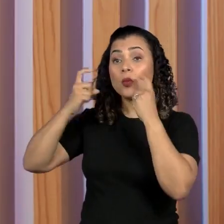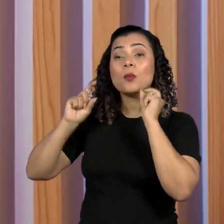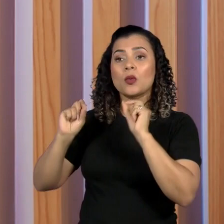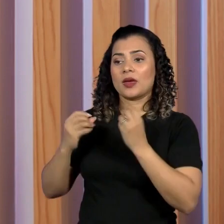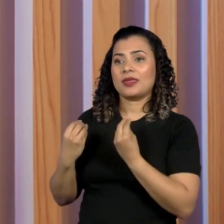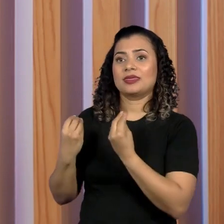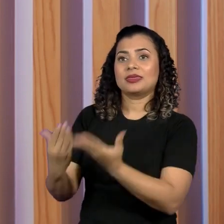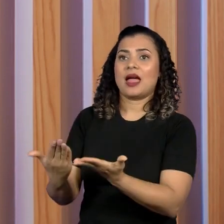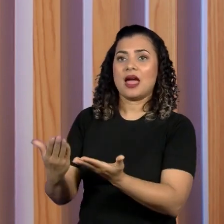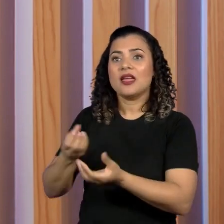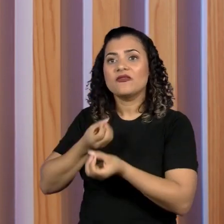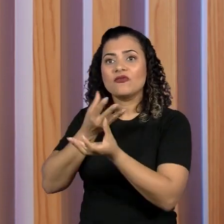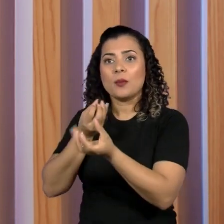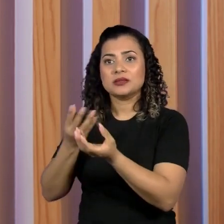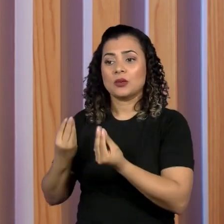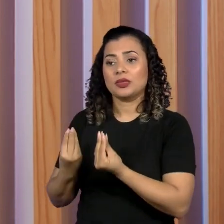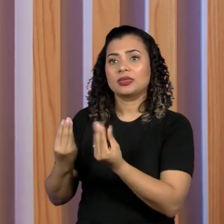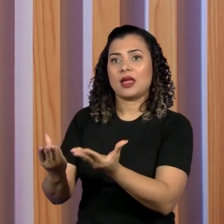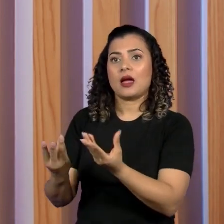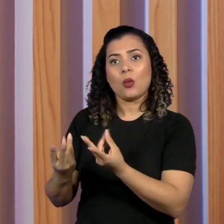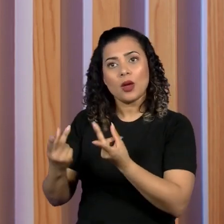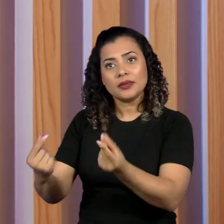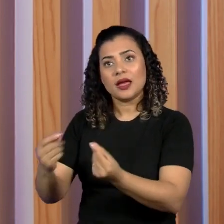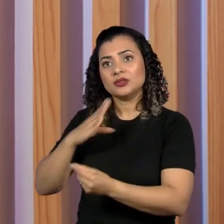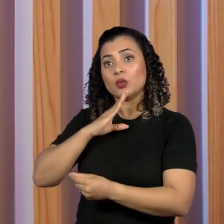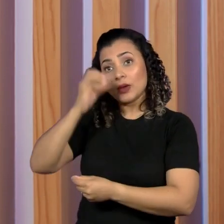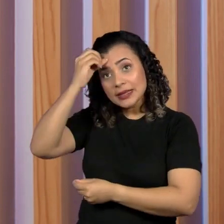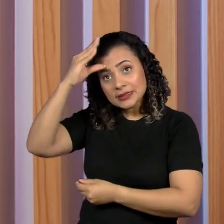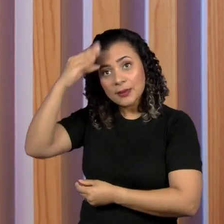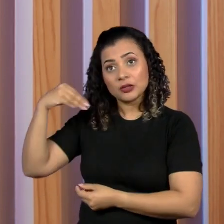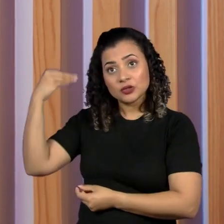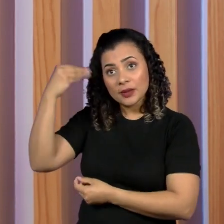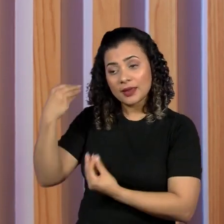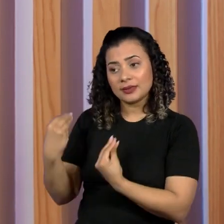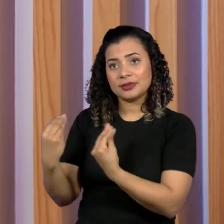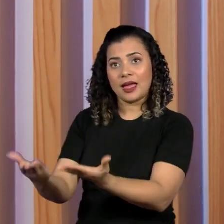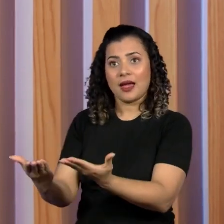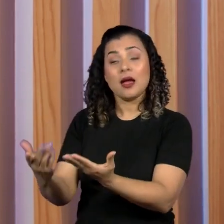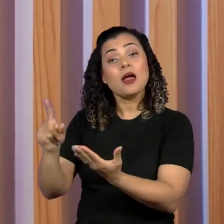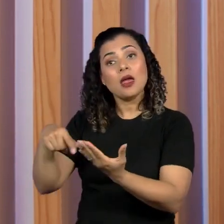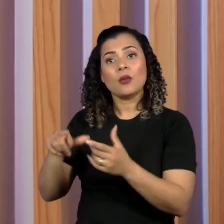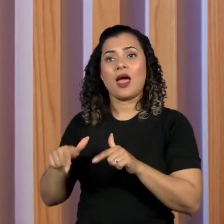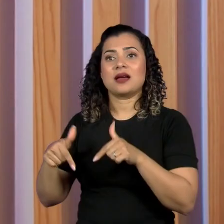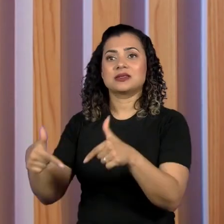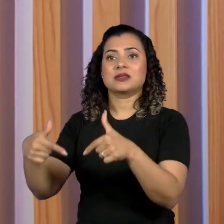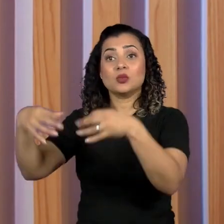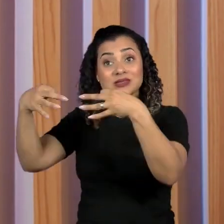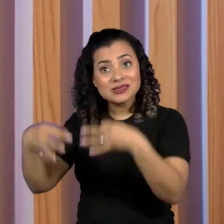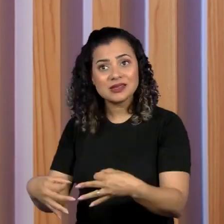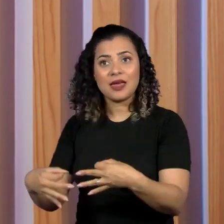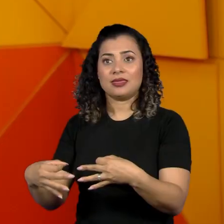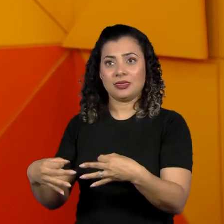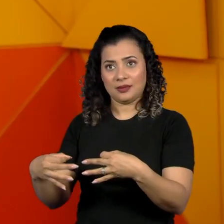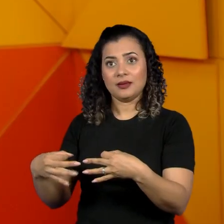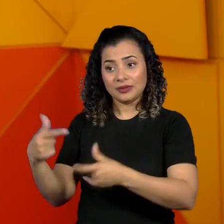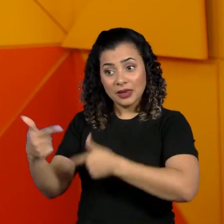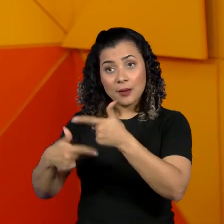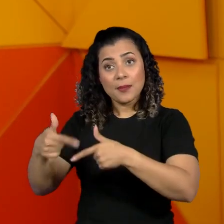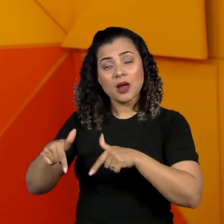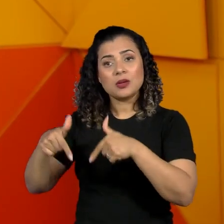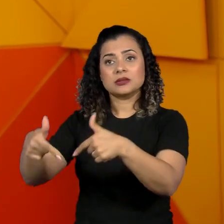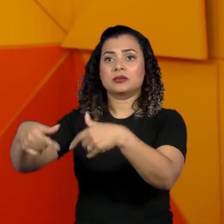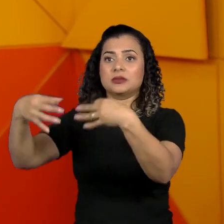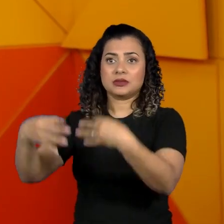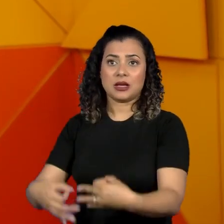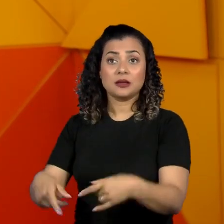do prestador de serviço, não só ele executar o trabalho, mas executar o trabalho de uma forma correta e pautado nos